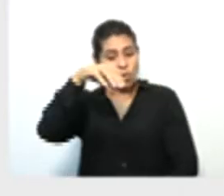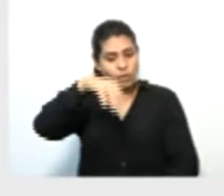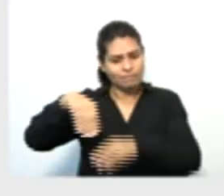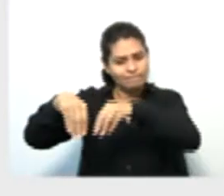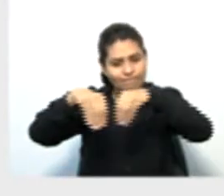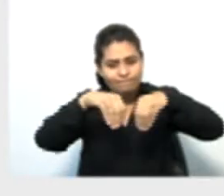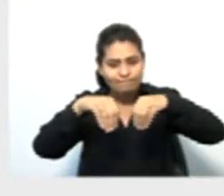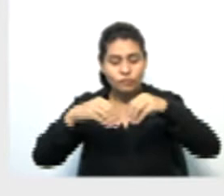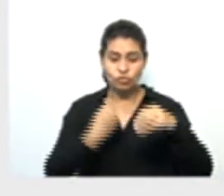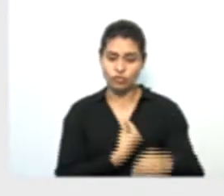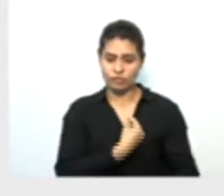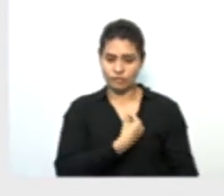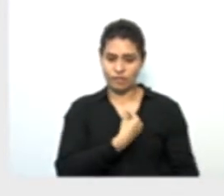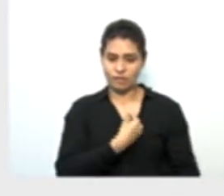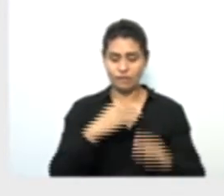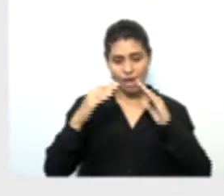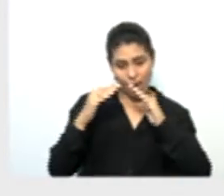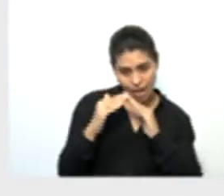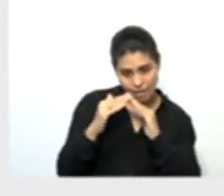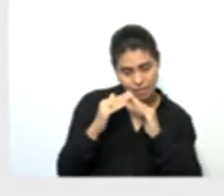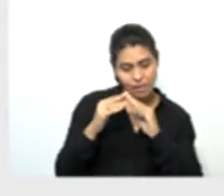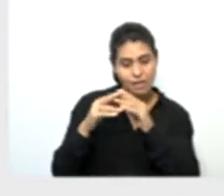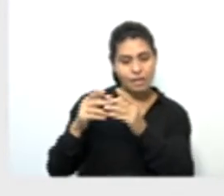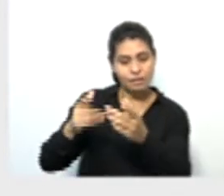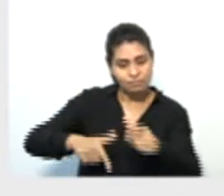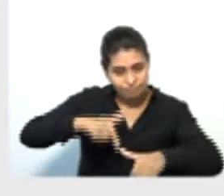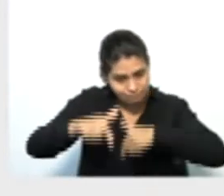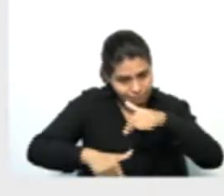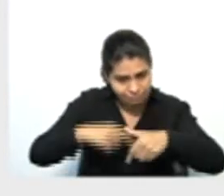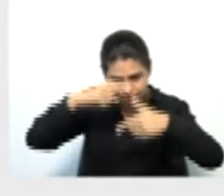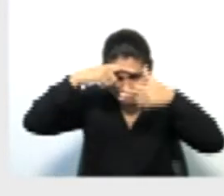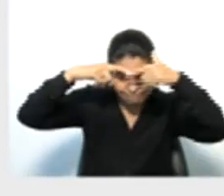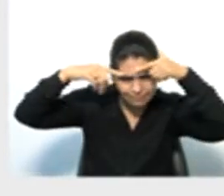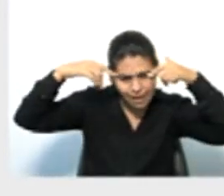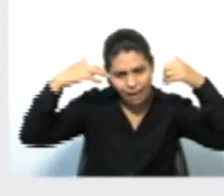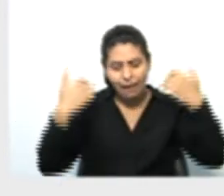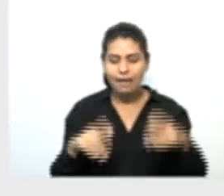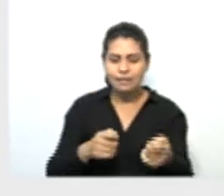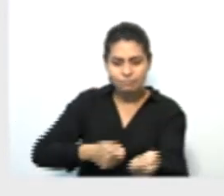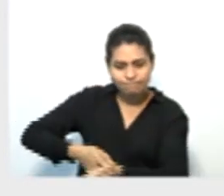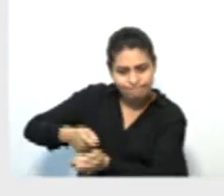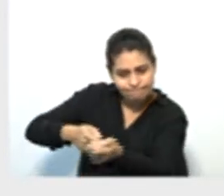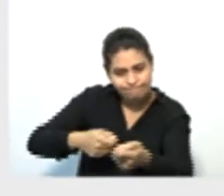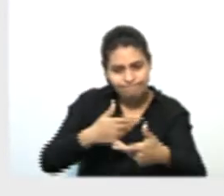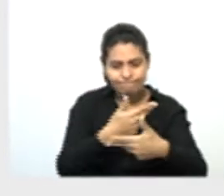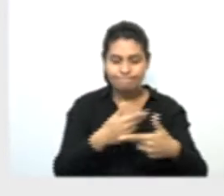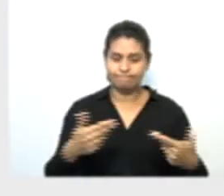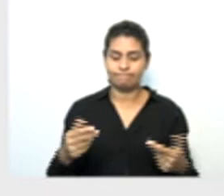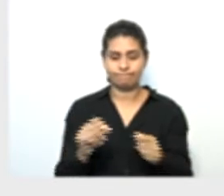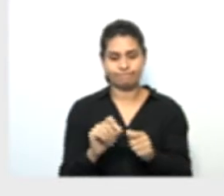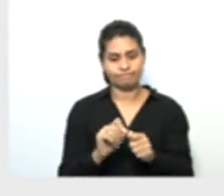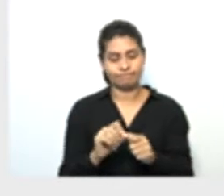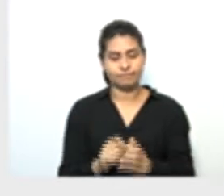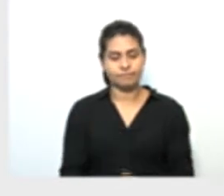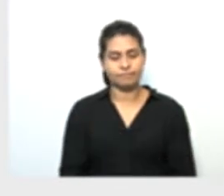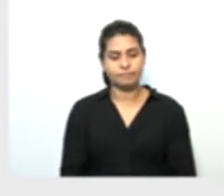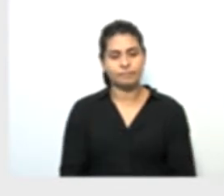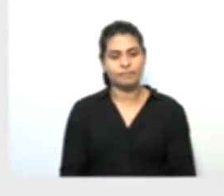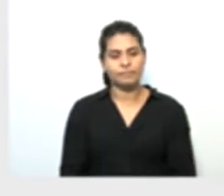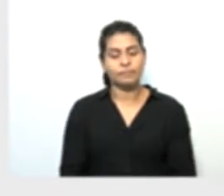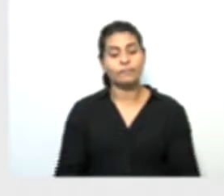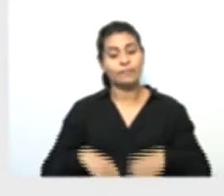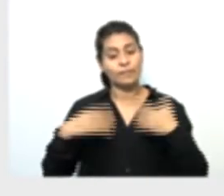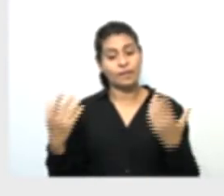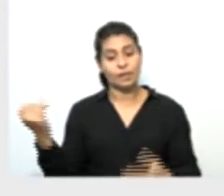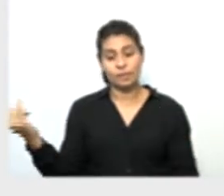e moradia. A diversidade produtiva também é uma característica marcante nesse setor.